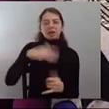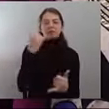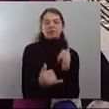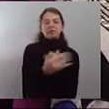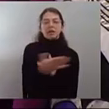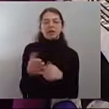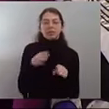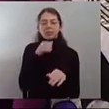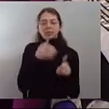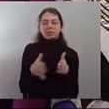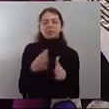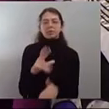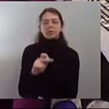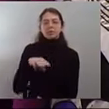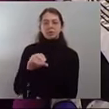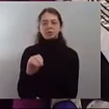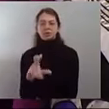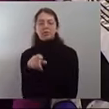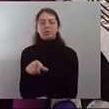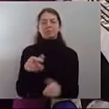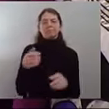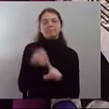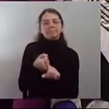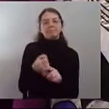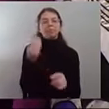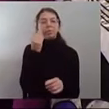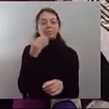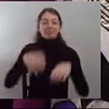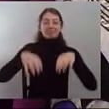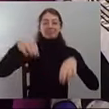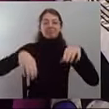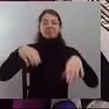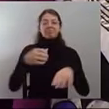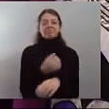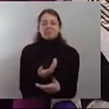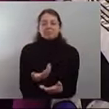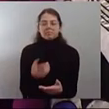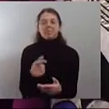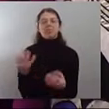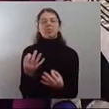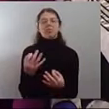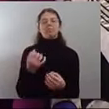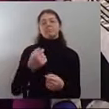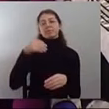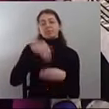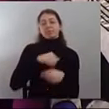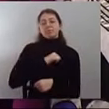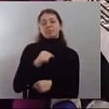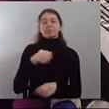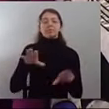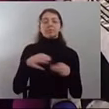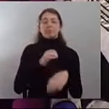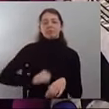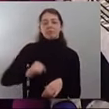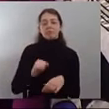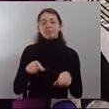com, imagine-se, edifícios. É ridículo. Este é um município que fez aprovar, com o voto contra do Grupo Político Evoluir Oeiras, um memorando de entendimento